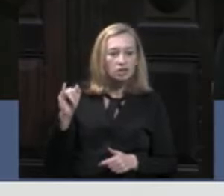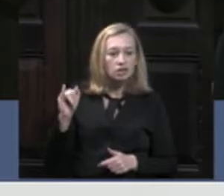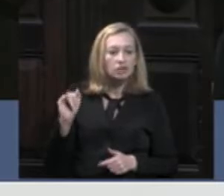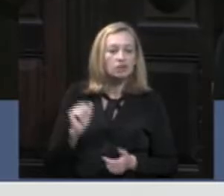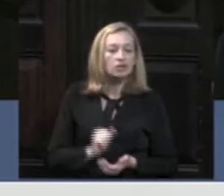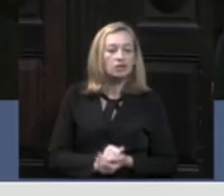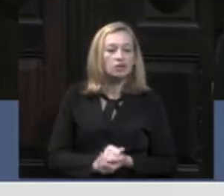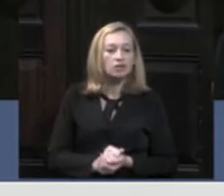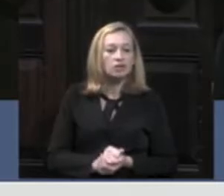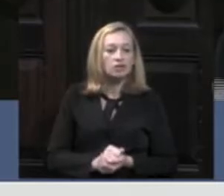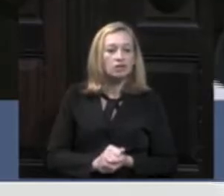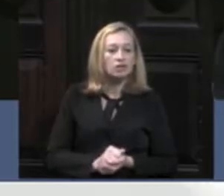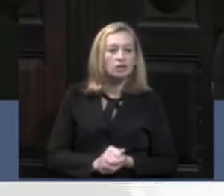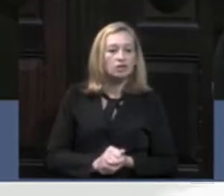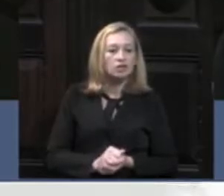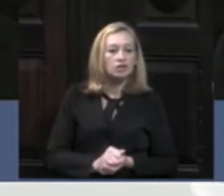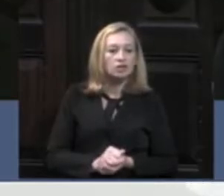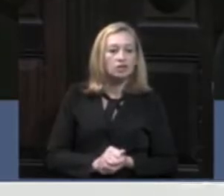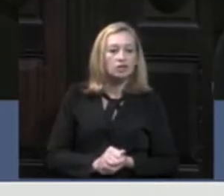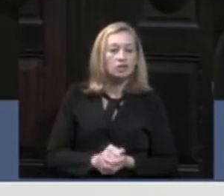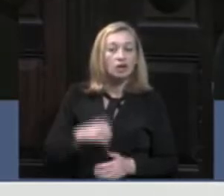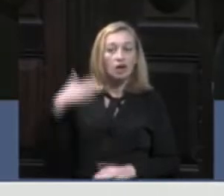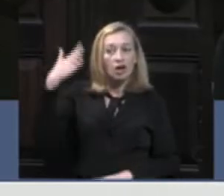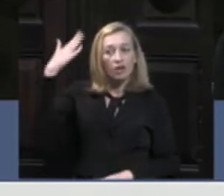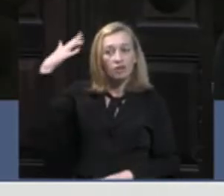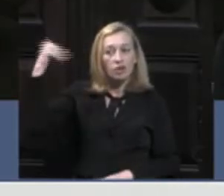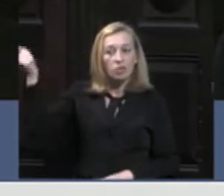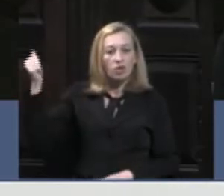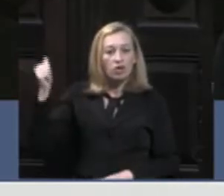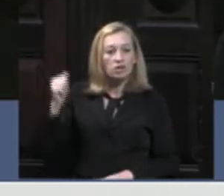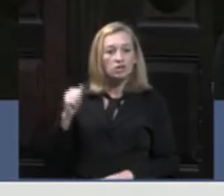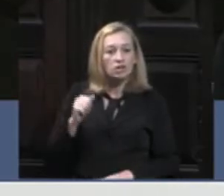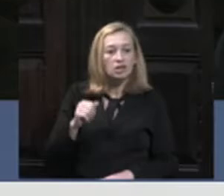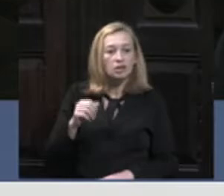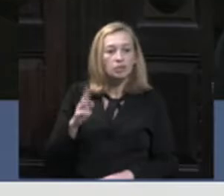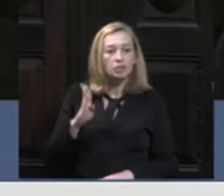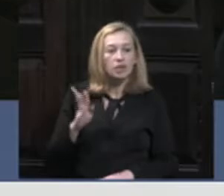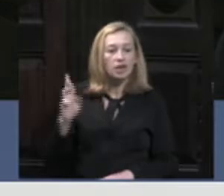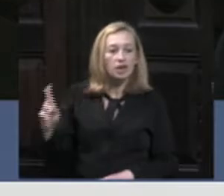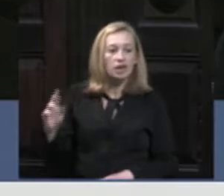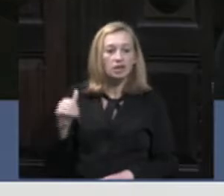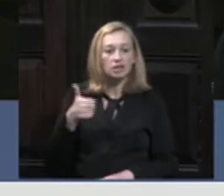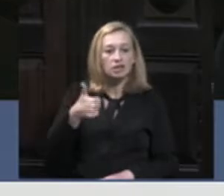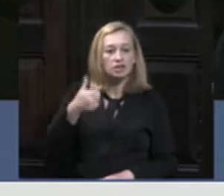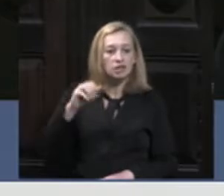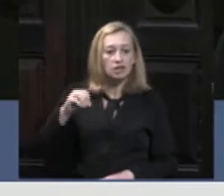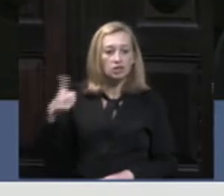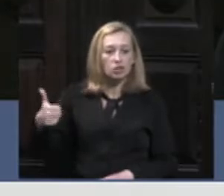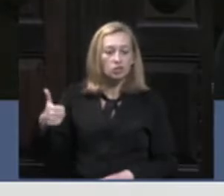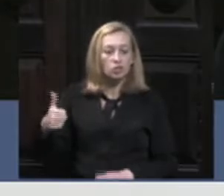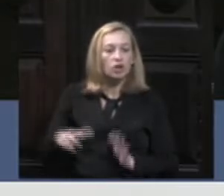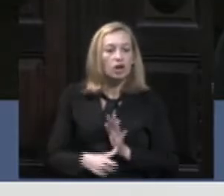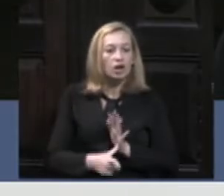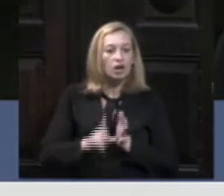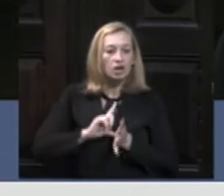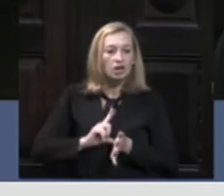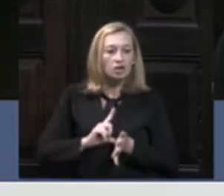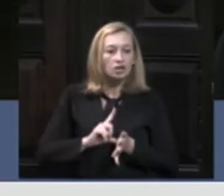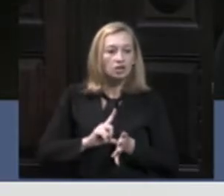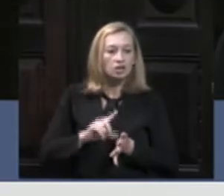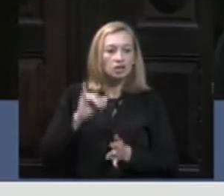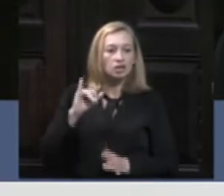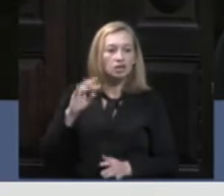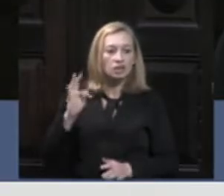do antigo traçado da BR-101, antes do contorno de